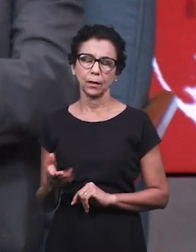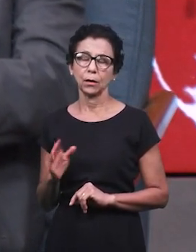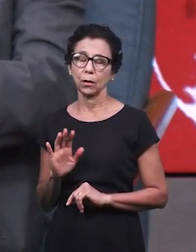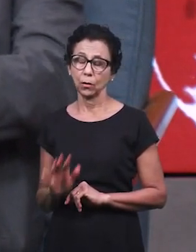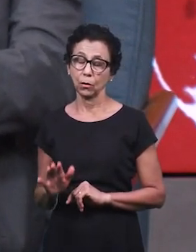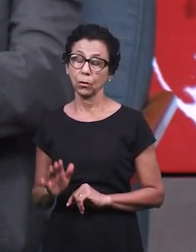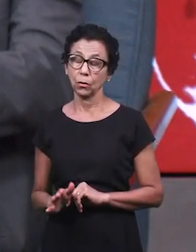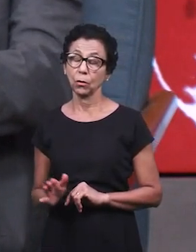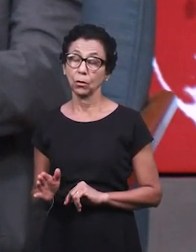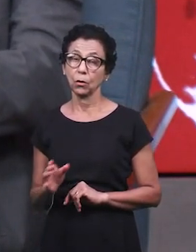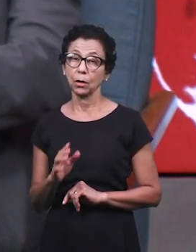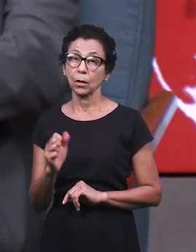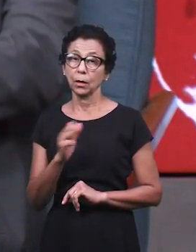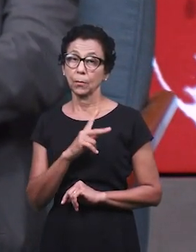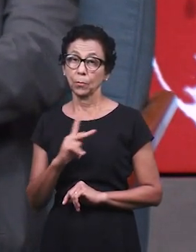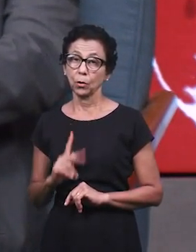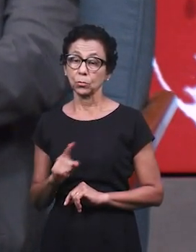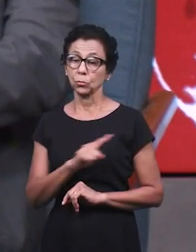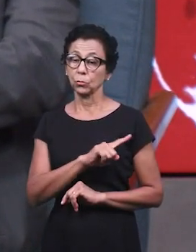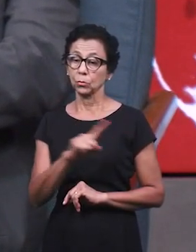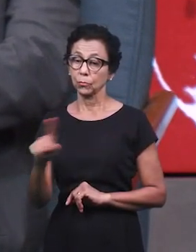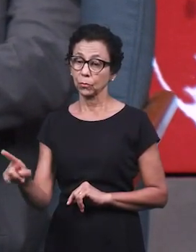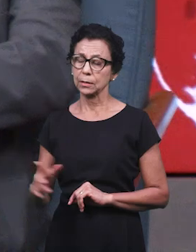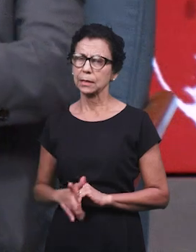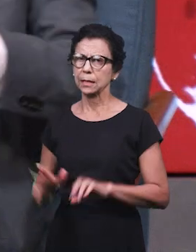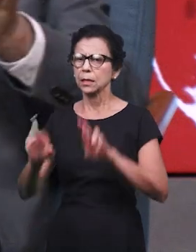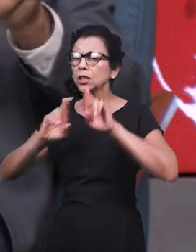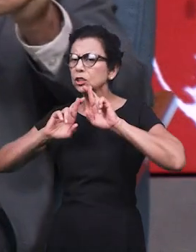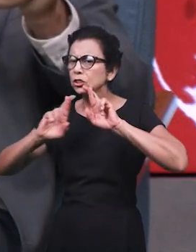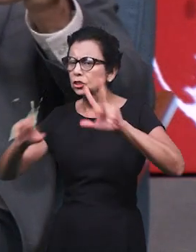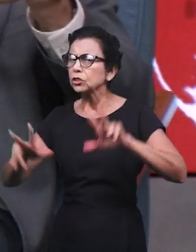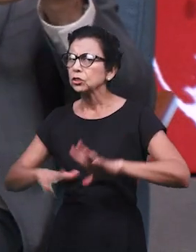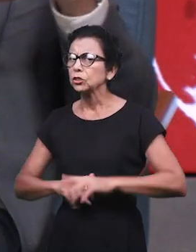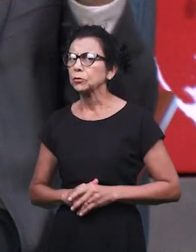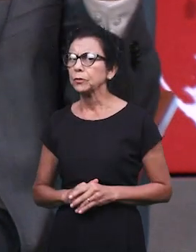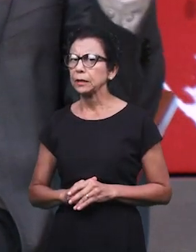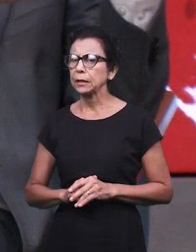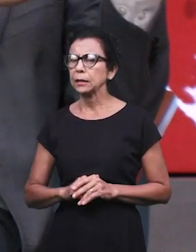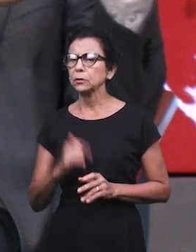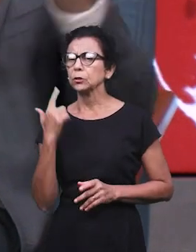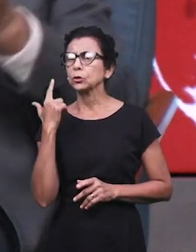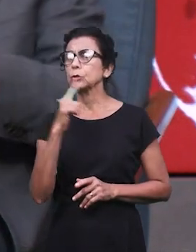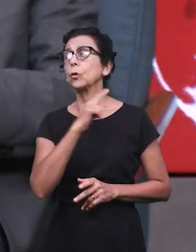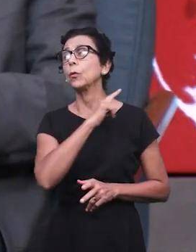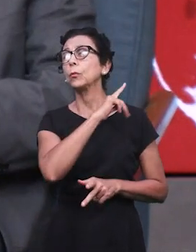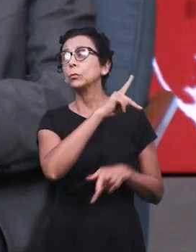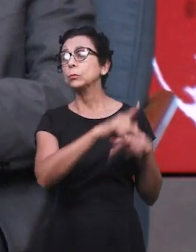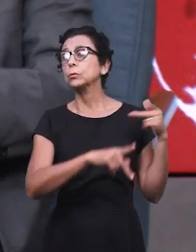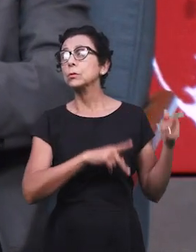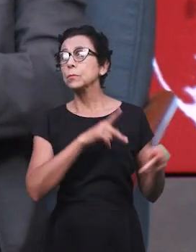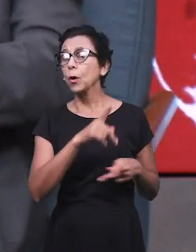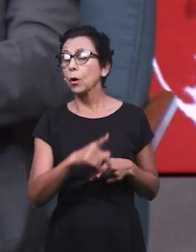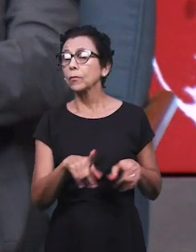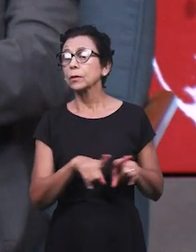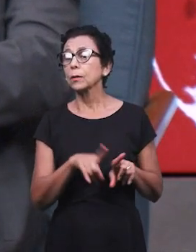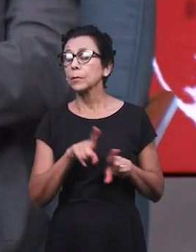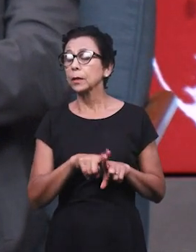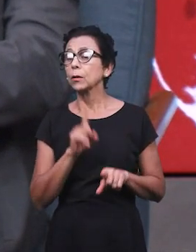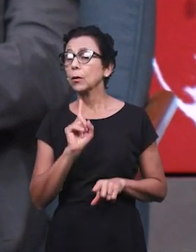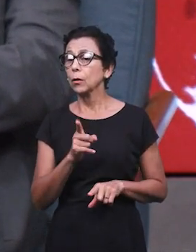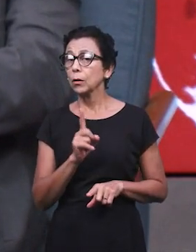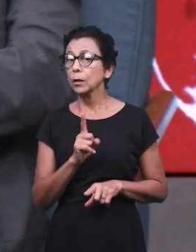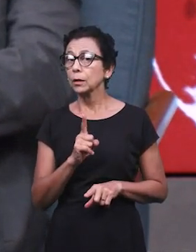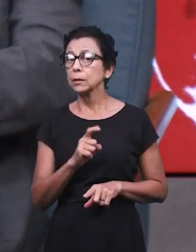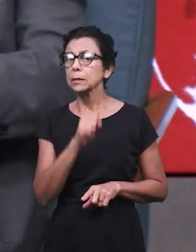de vocês não é com os gentios, nem os nem samaritanos. Vocês vão às ovelhas perdidas da